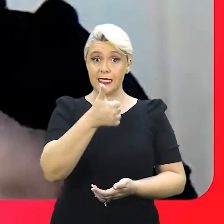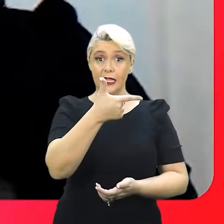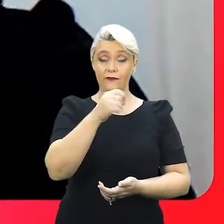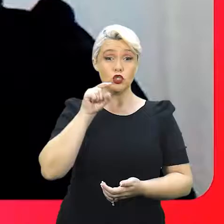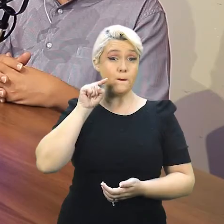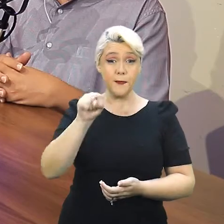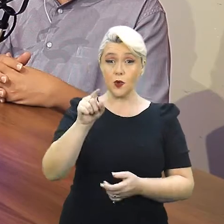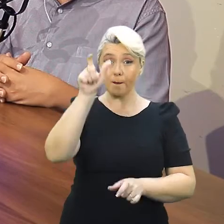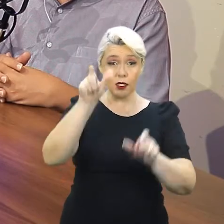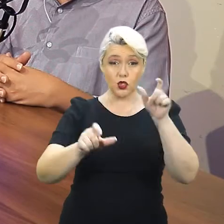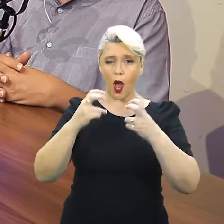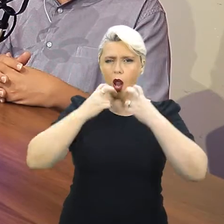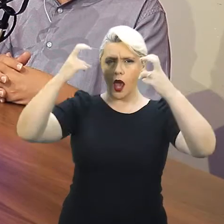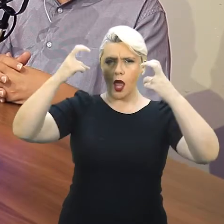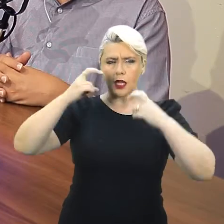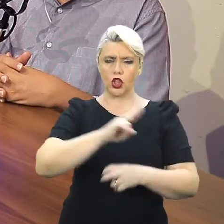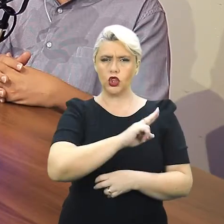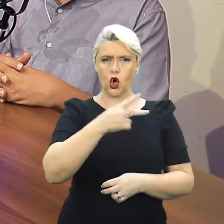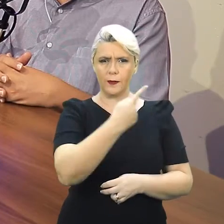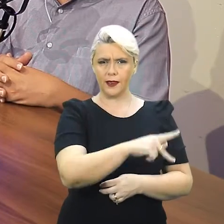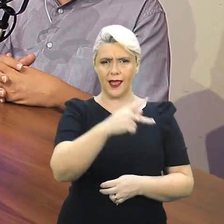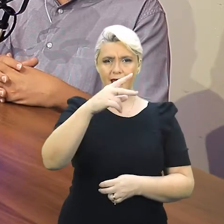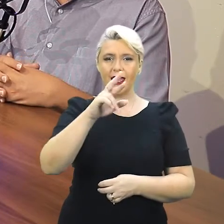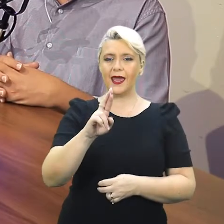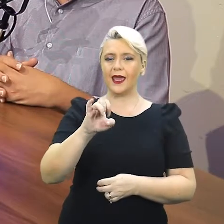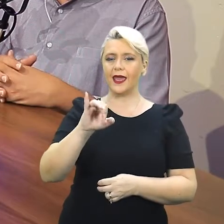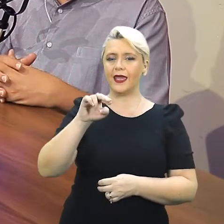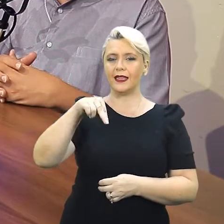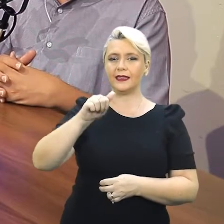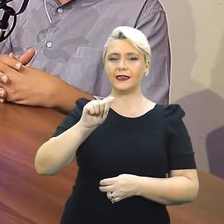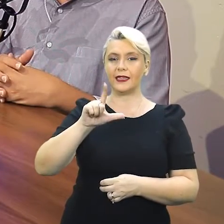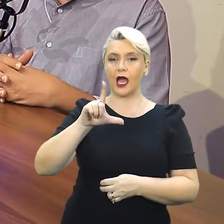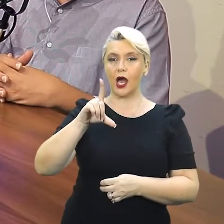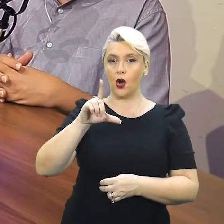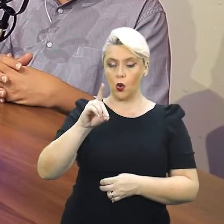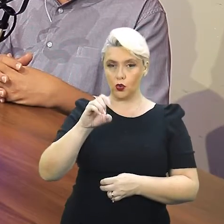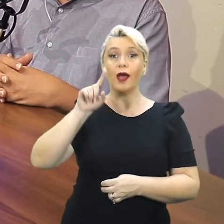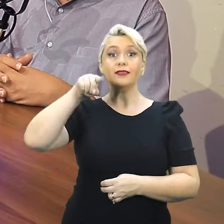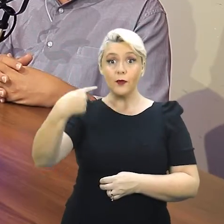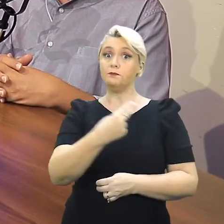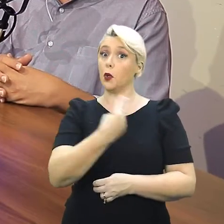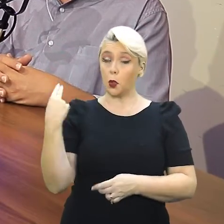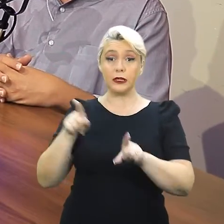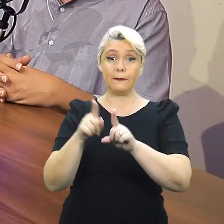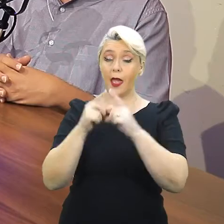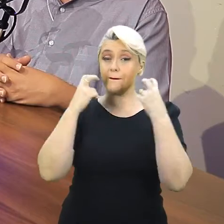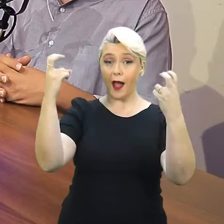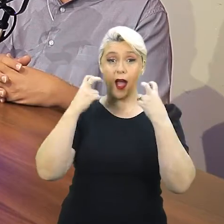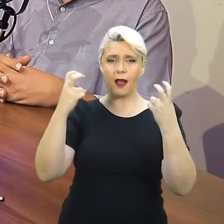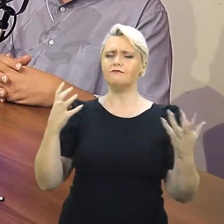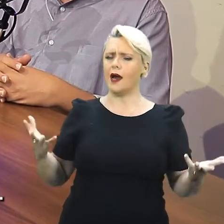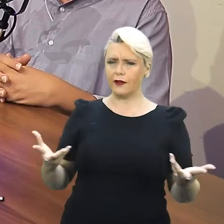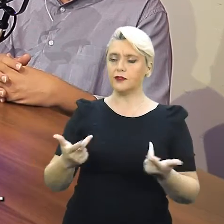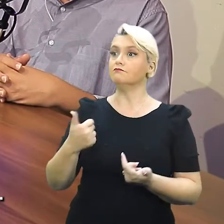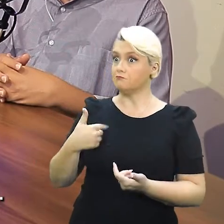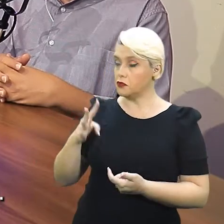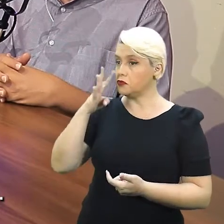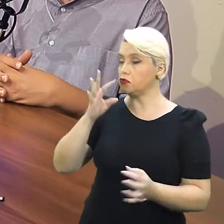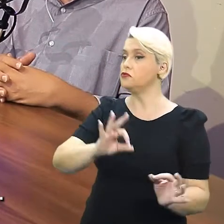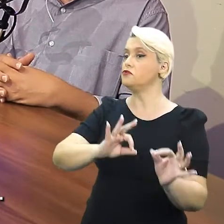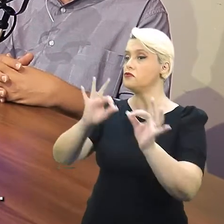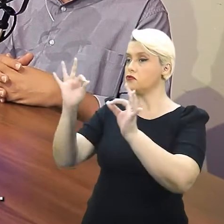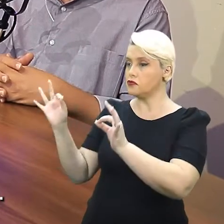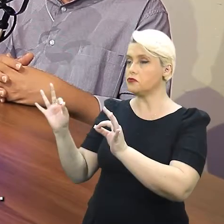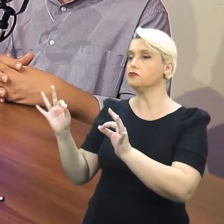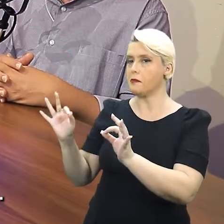mil pessoas gritavam o nome do Reinaldo e depois olha, gritavam o meu nome. Era uma coisa olha, assim que beleza. emocionante. Audiência E